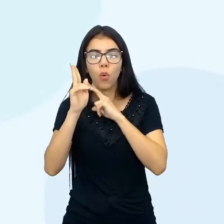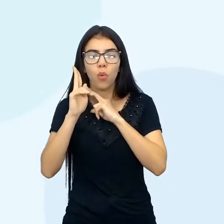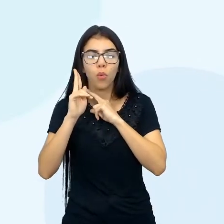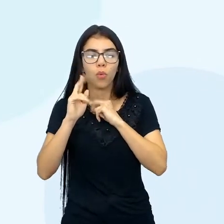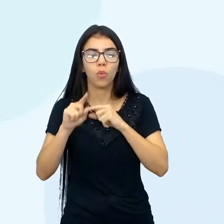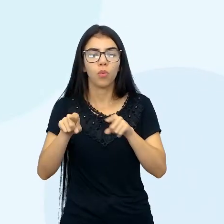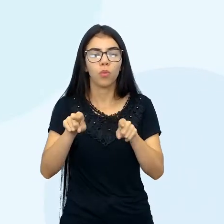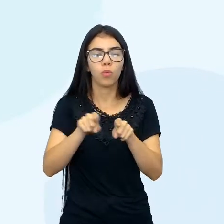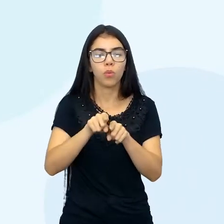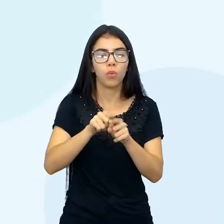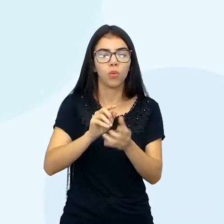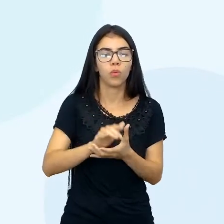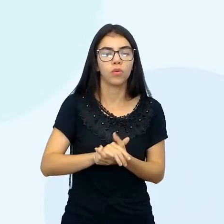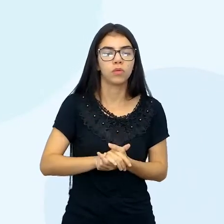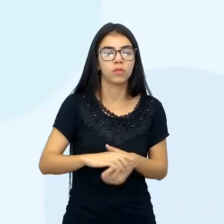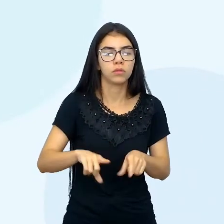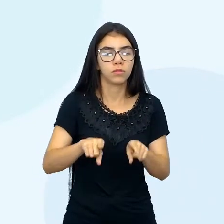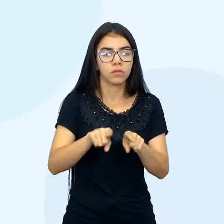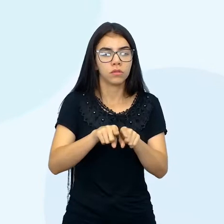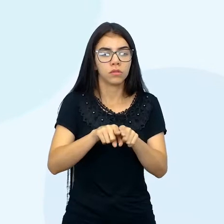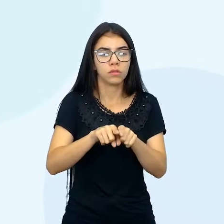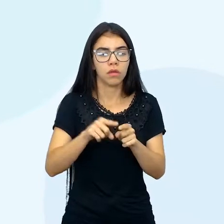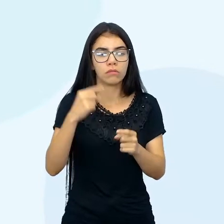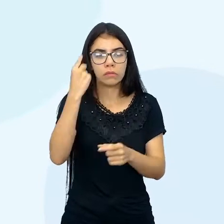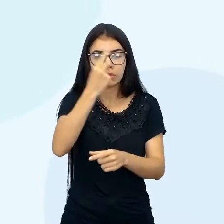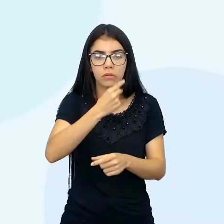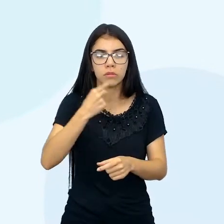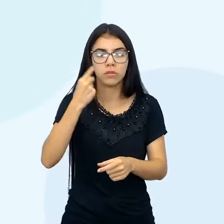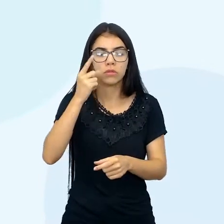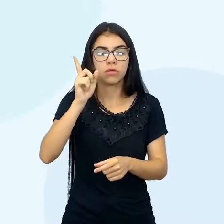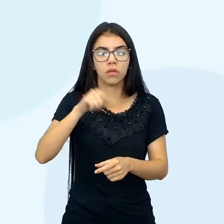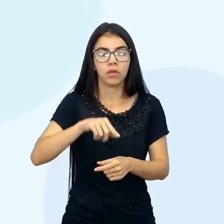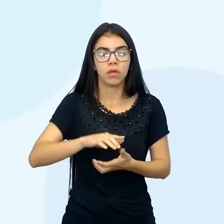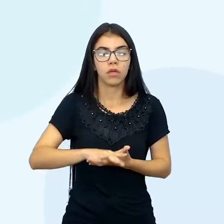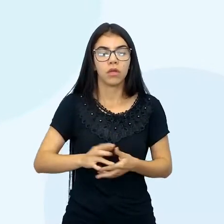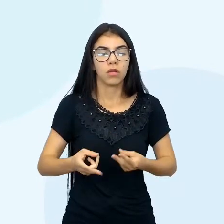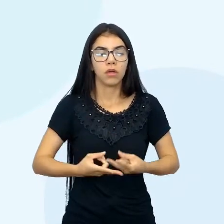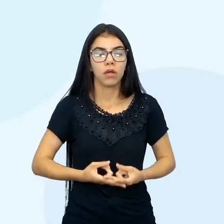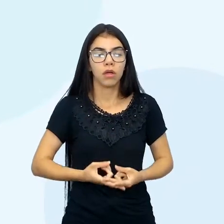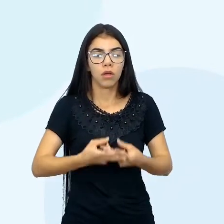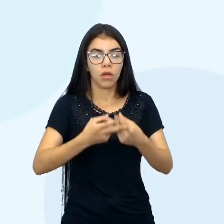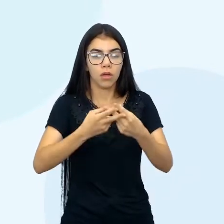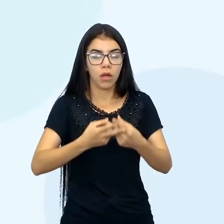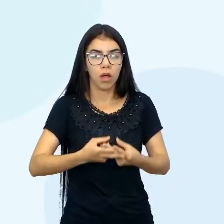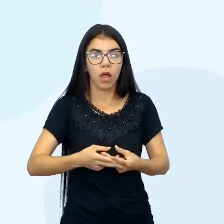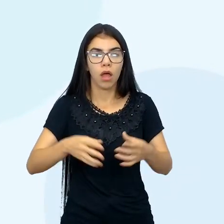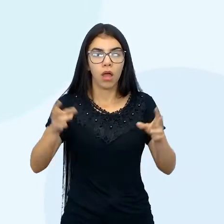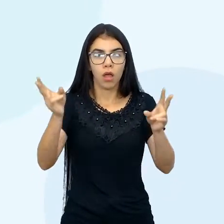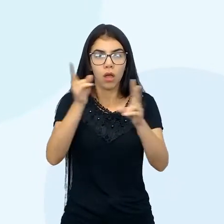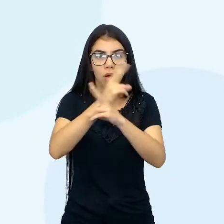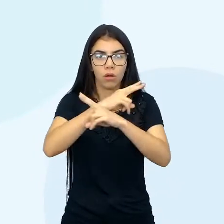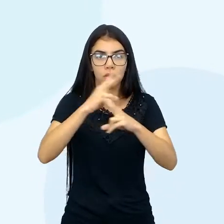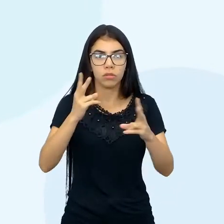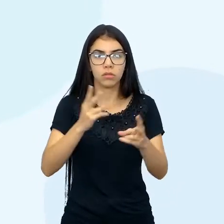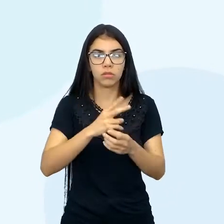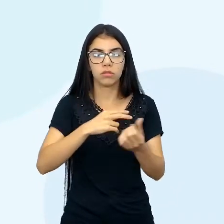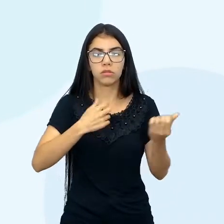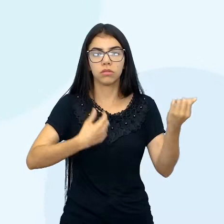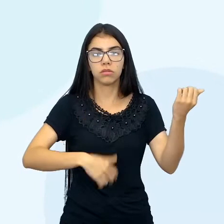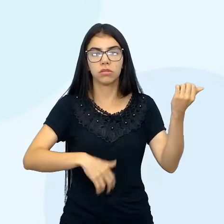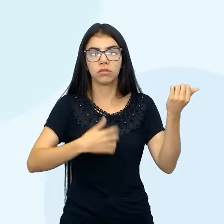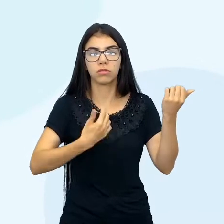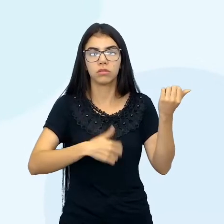Como que se sentiam ainda na indolência de neblina as derradeiras notas de uma guitarra da noite